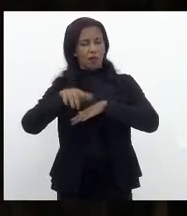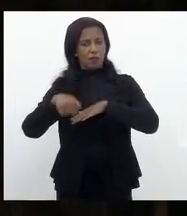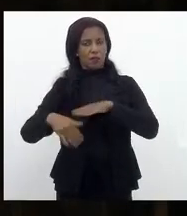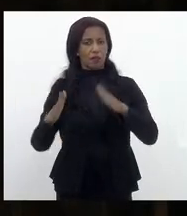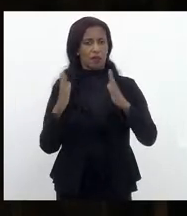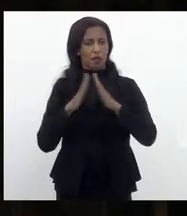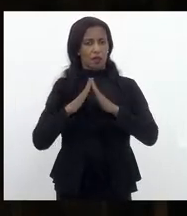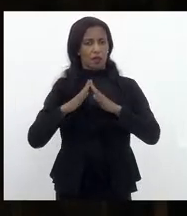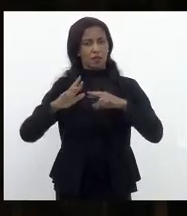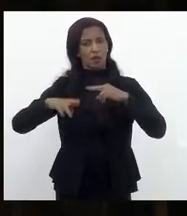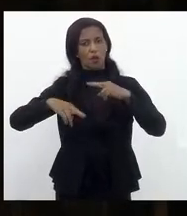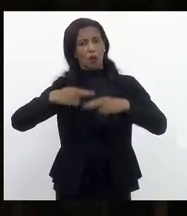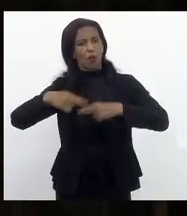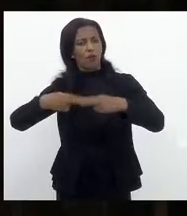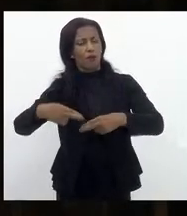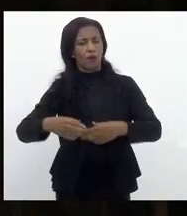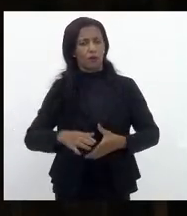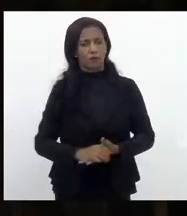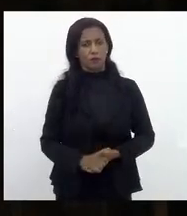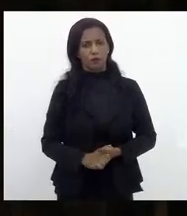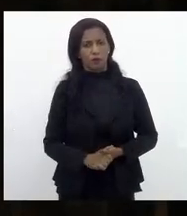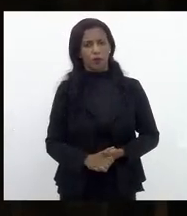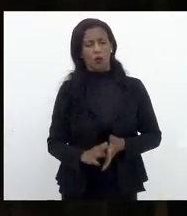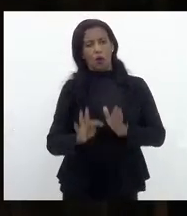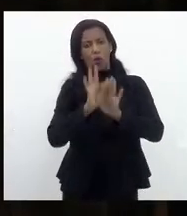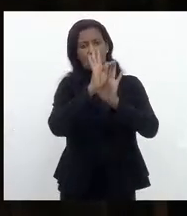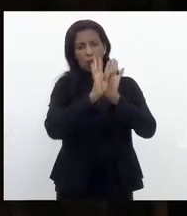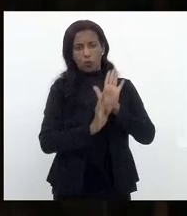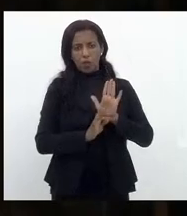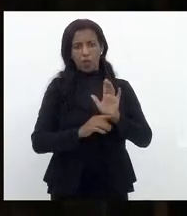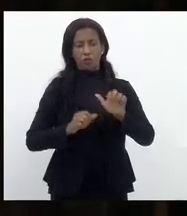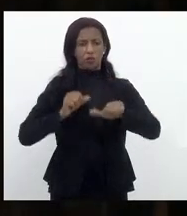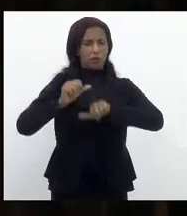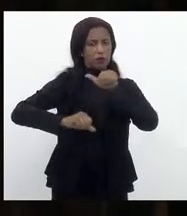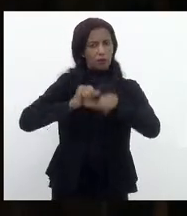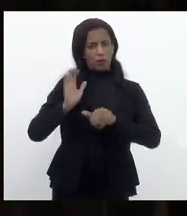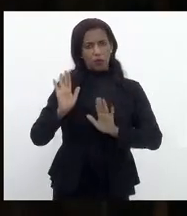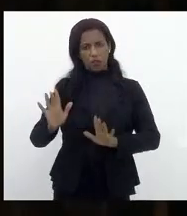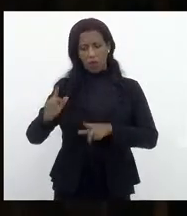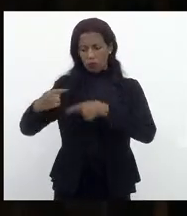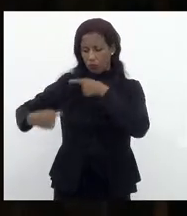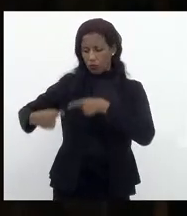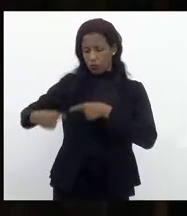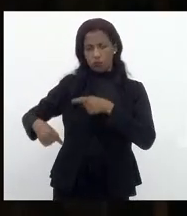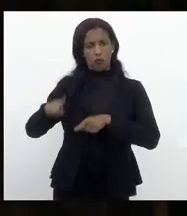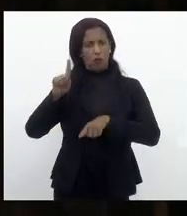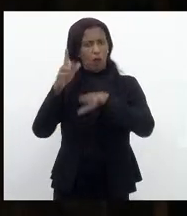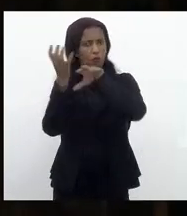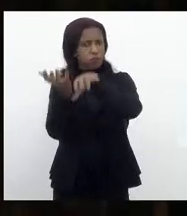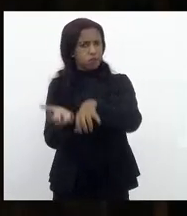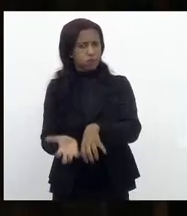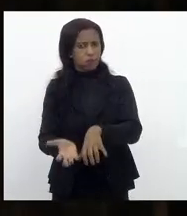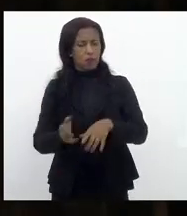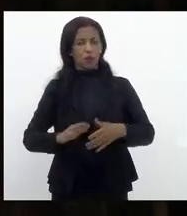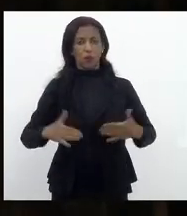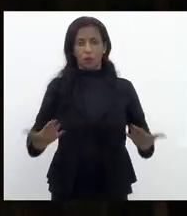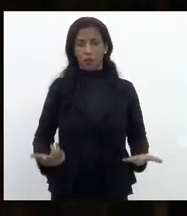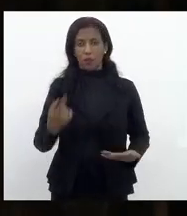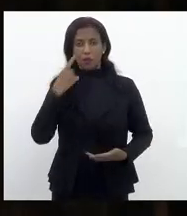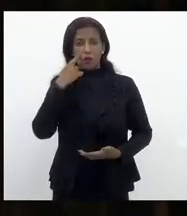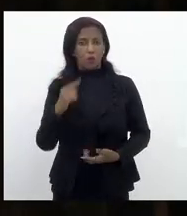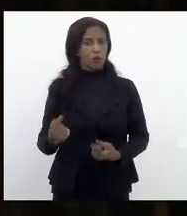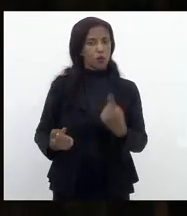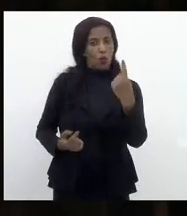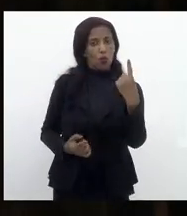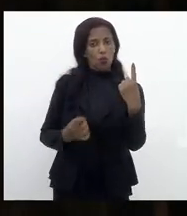com reformas e o texto da reforma já foi discutido em Brasília E no entanto